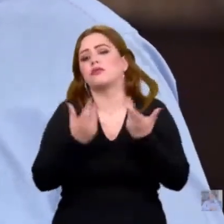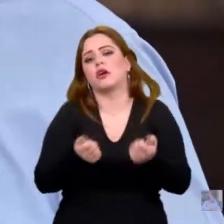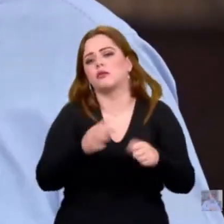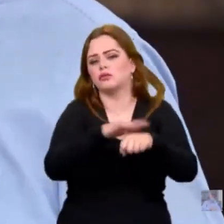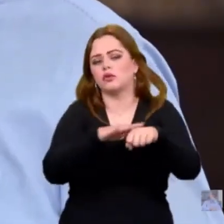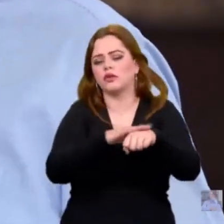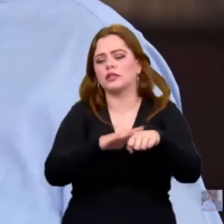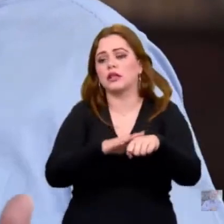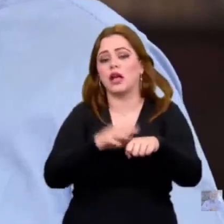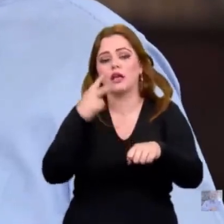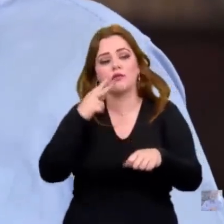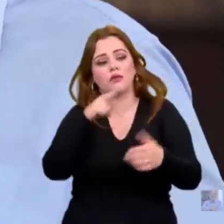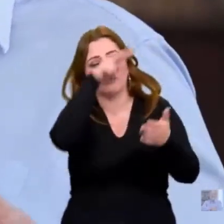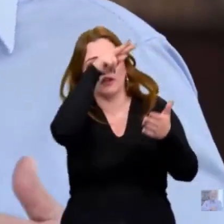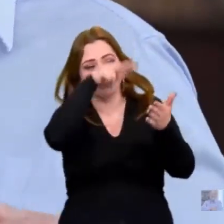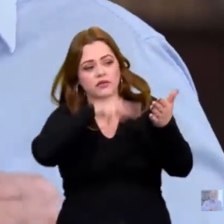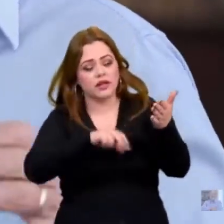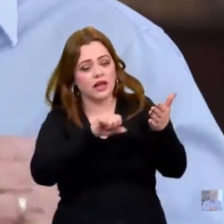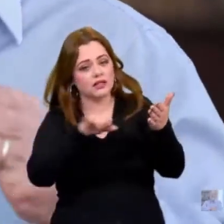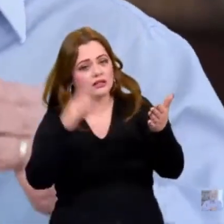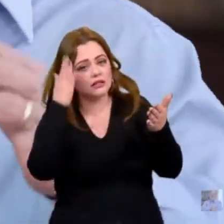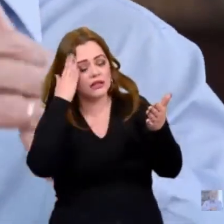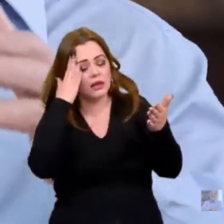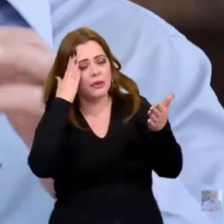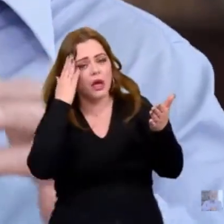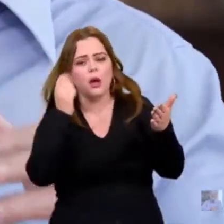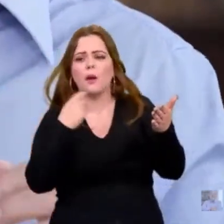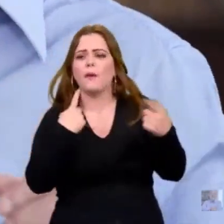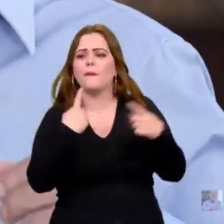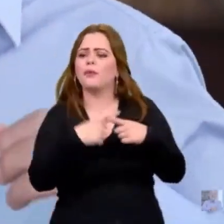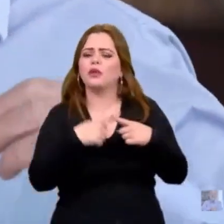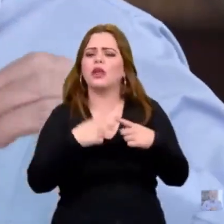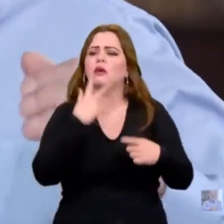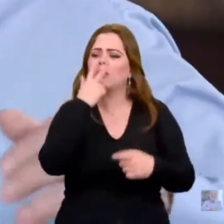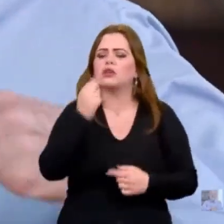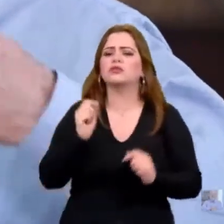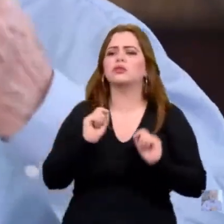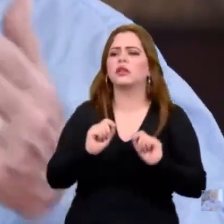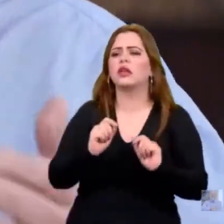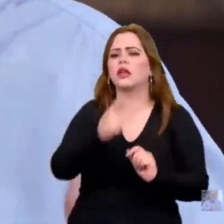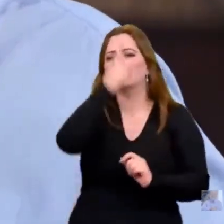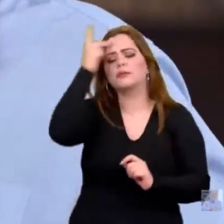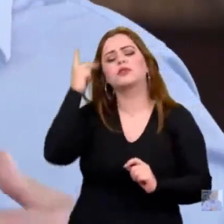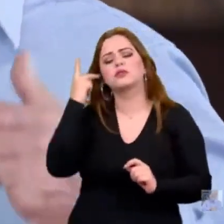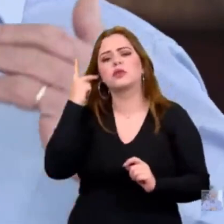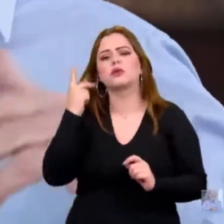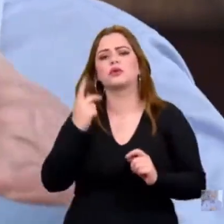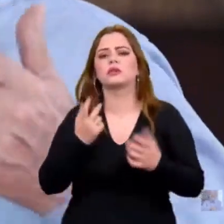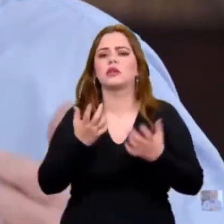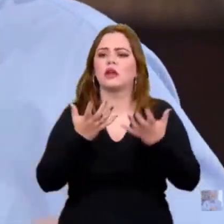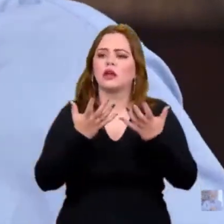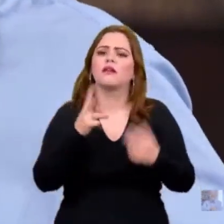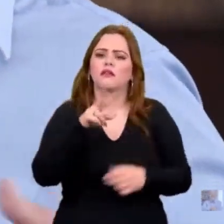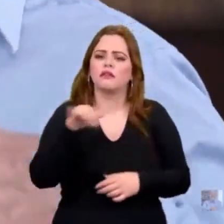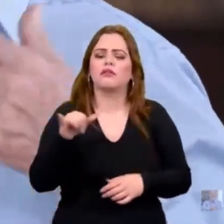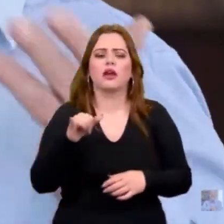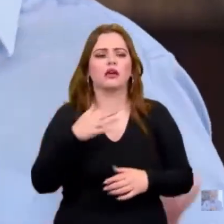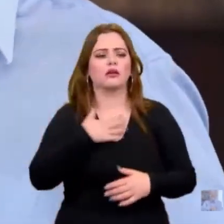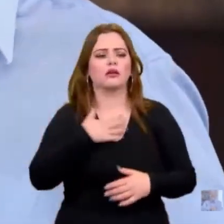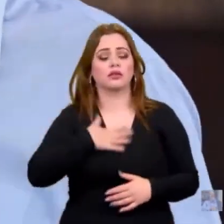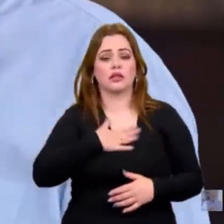vai gostar. Uhum. O povo vai gostar. A gente pode começar com 10 pessoas vendo a gente, daqui a pouco vai ter 20, daqui a pouco vai ter 30,